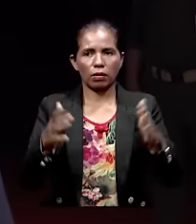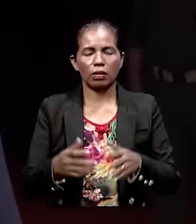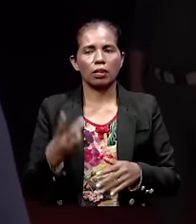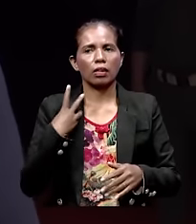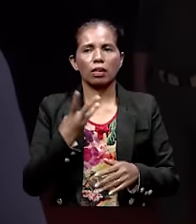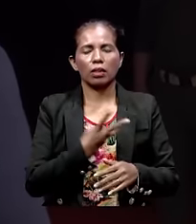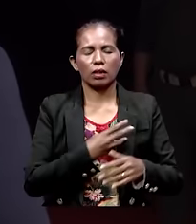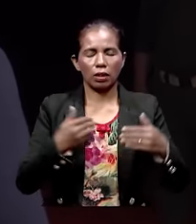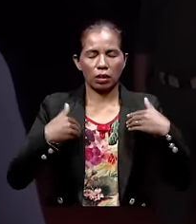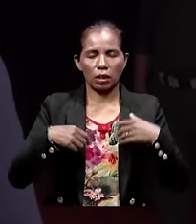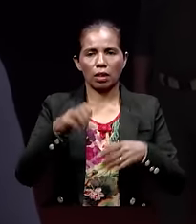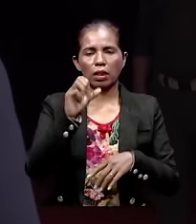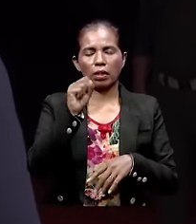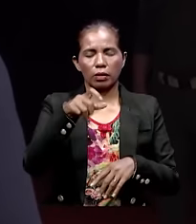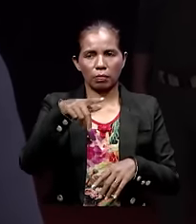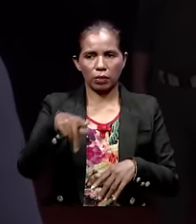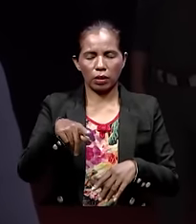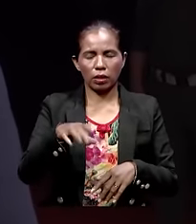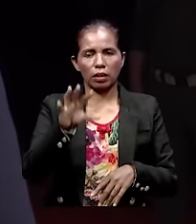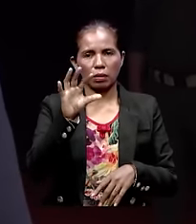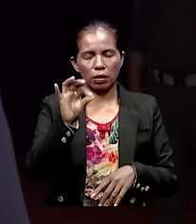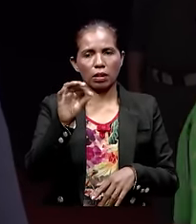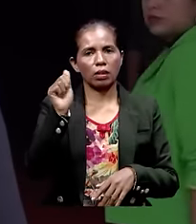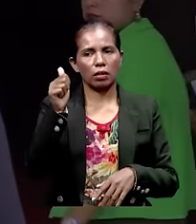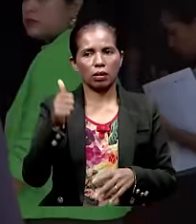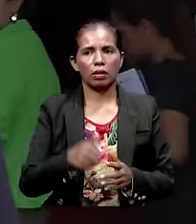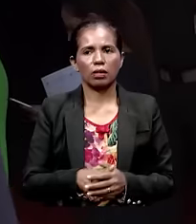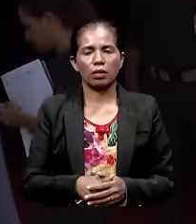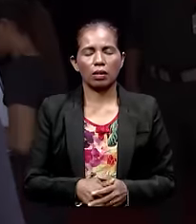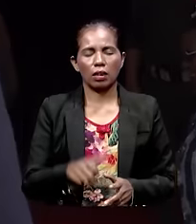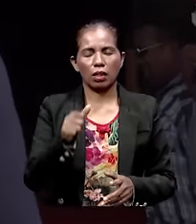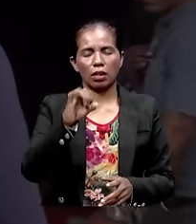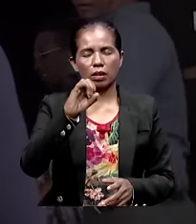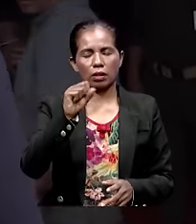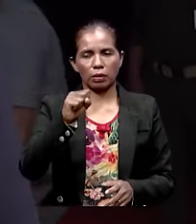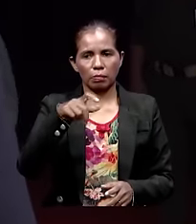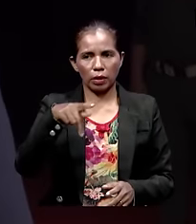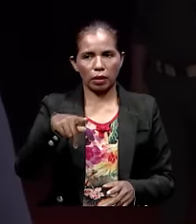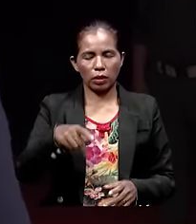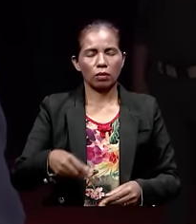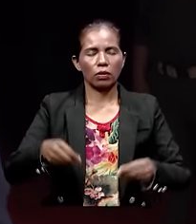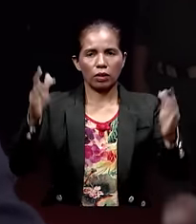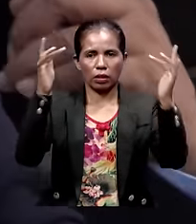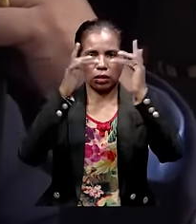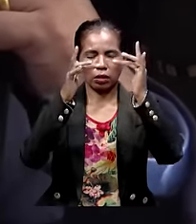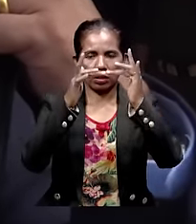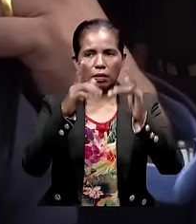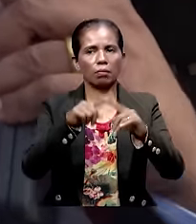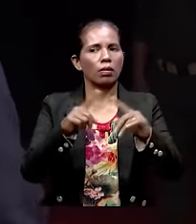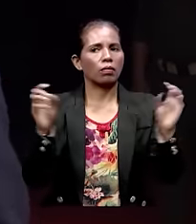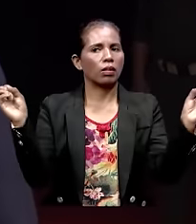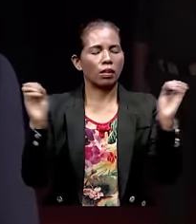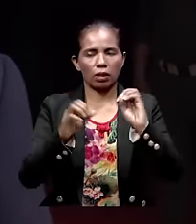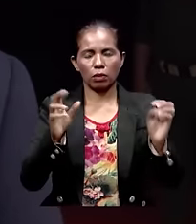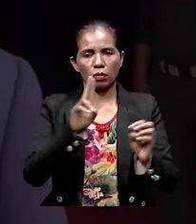e a ISP se a casanolo. A ISP se irne fornecer de internet, mas lá é mobile.